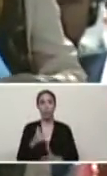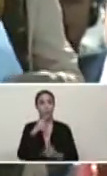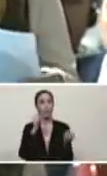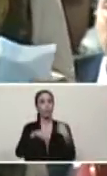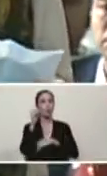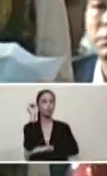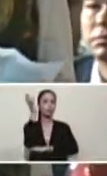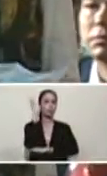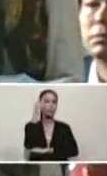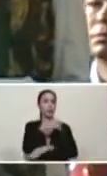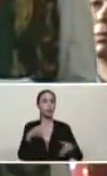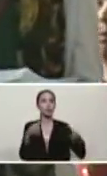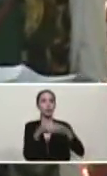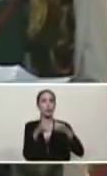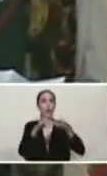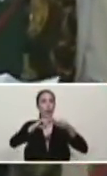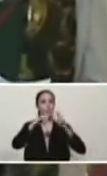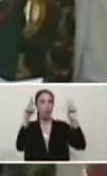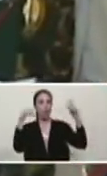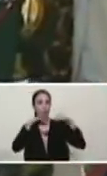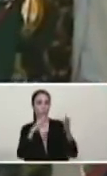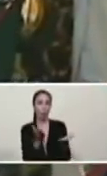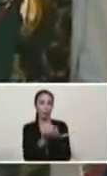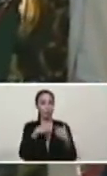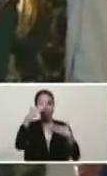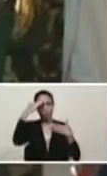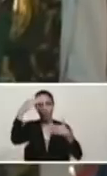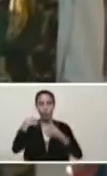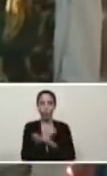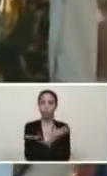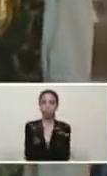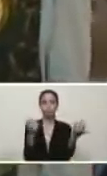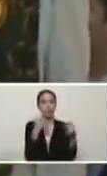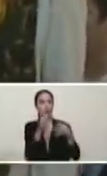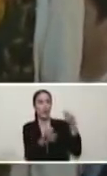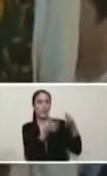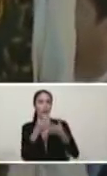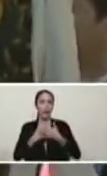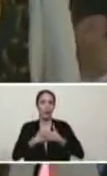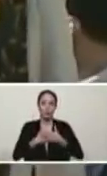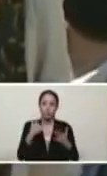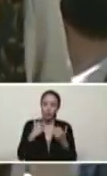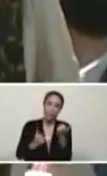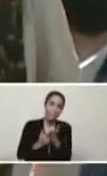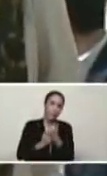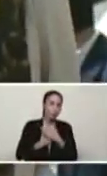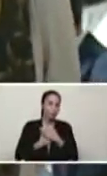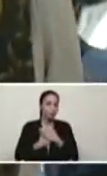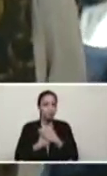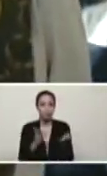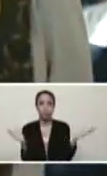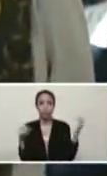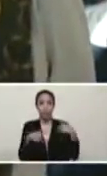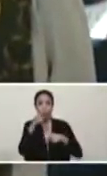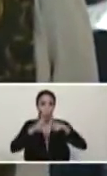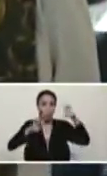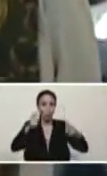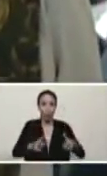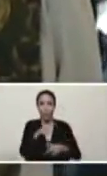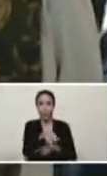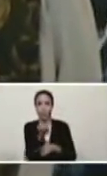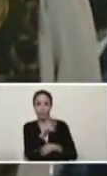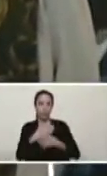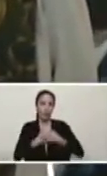Conselho Mundial por la Paz, para dar-lhes um saludo e expressar minha incondicional solidariedade com o povo de Venezuela e